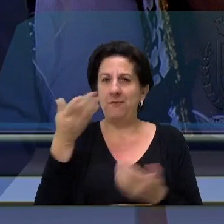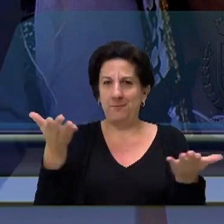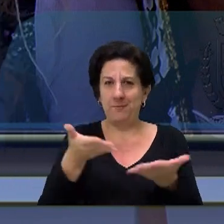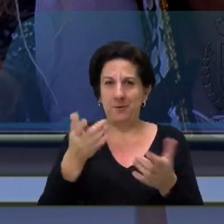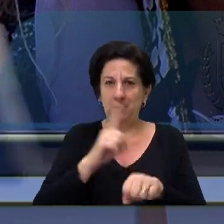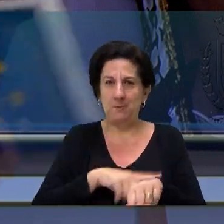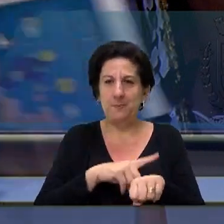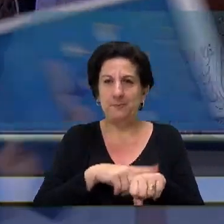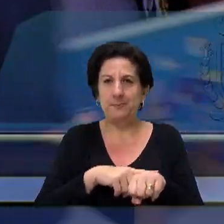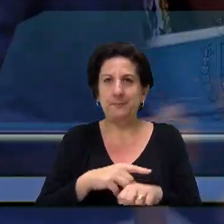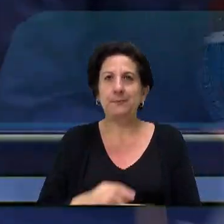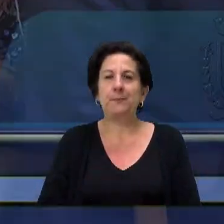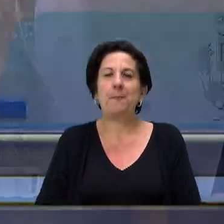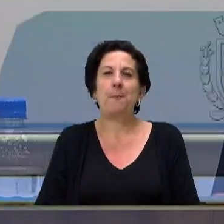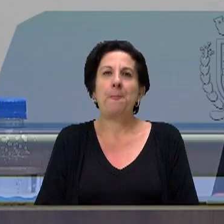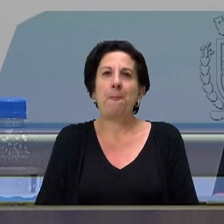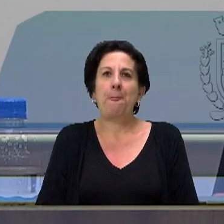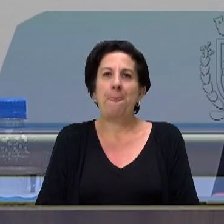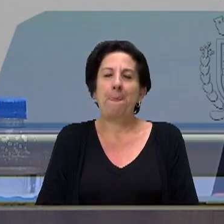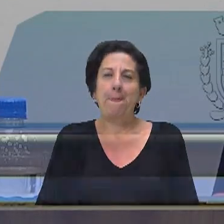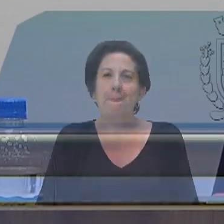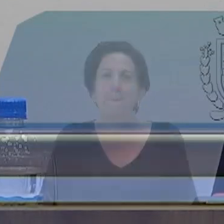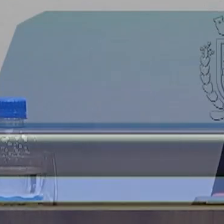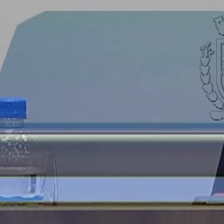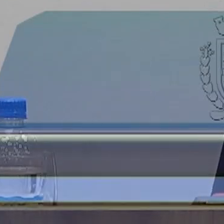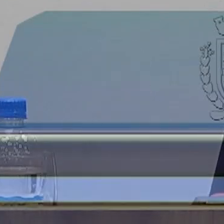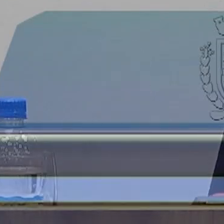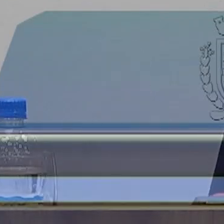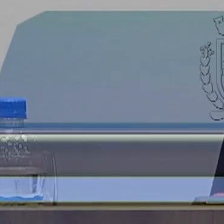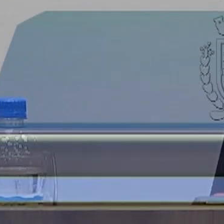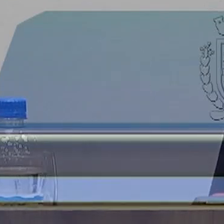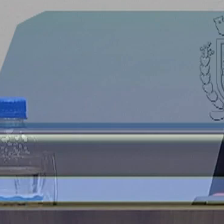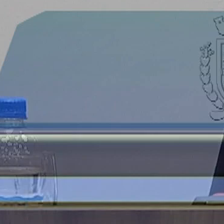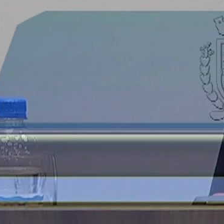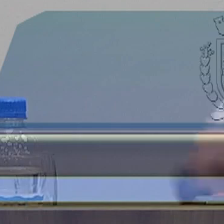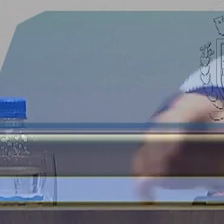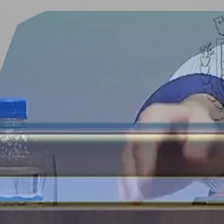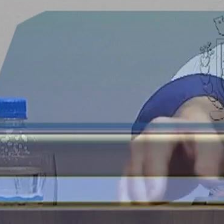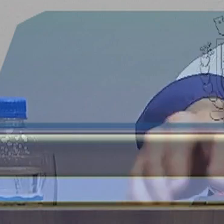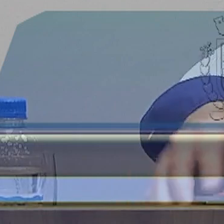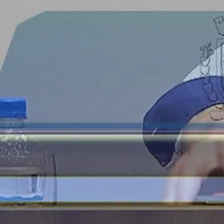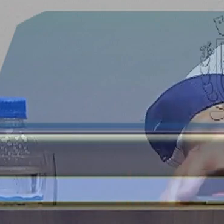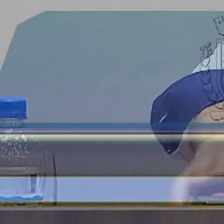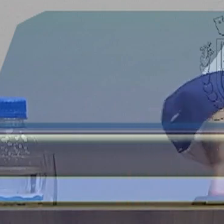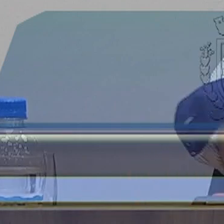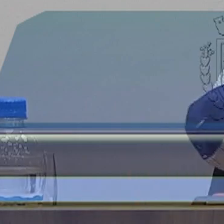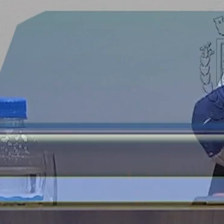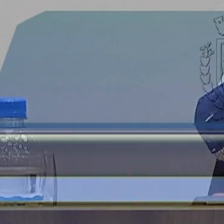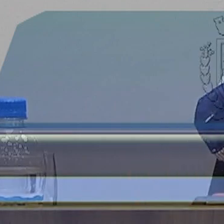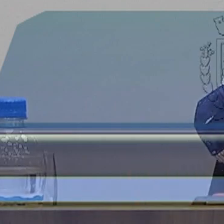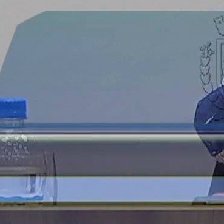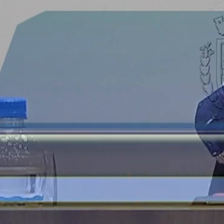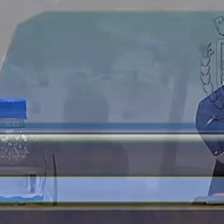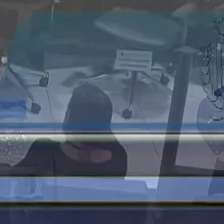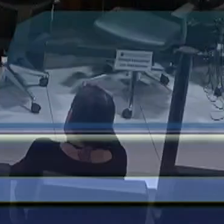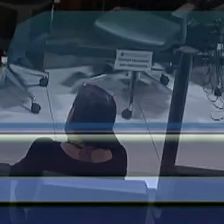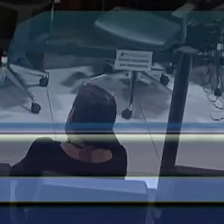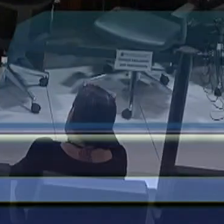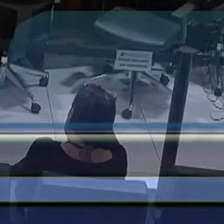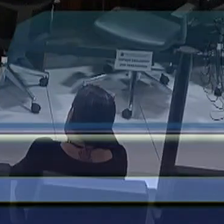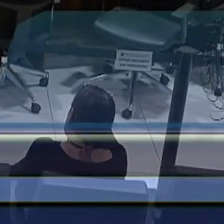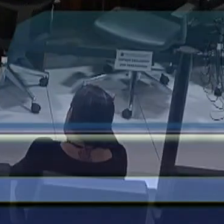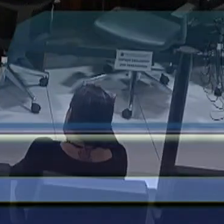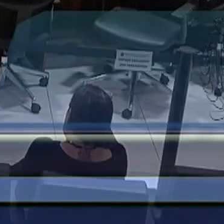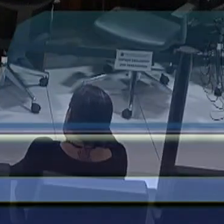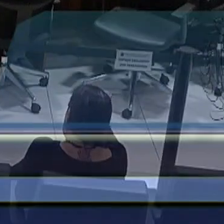Muito obrigado. Próximo vereador a usar a palavra, vereador Francisco Carlos Smith.